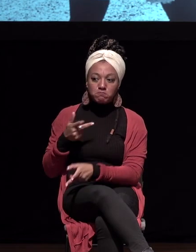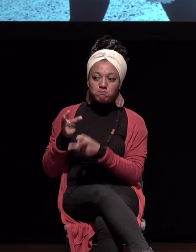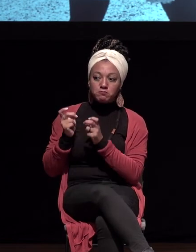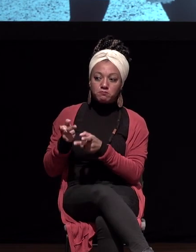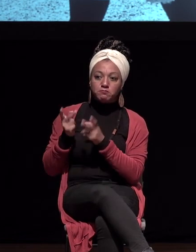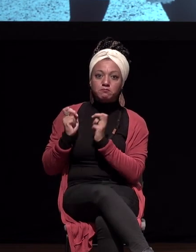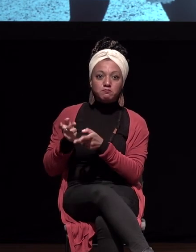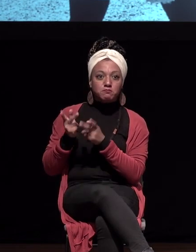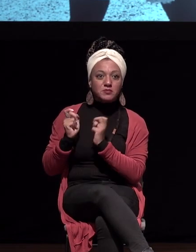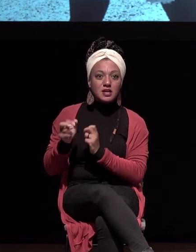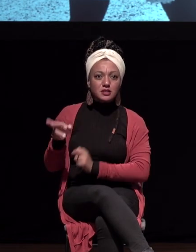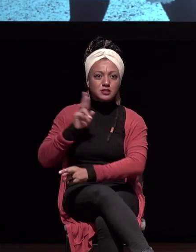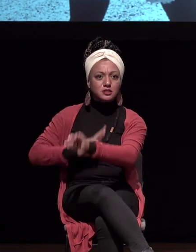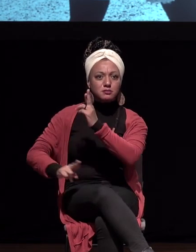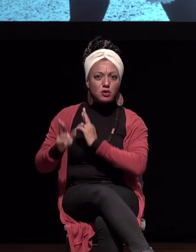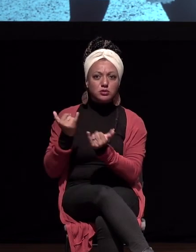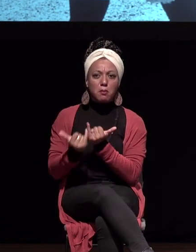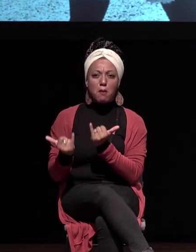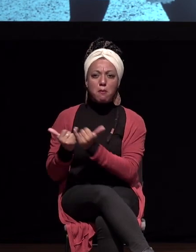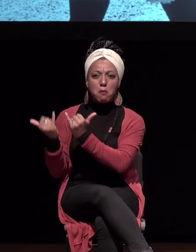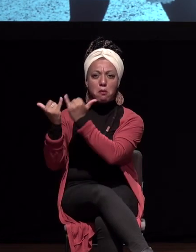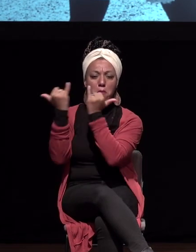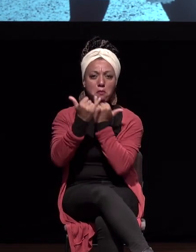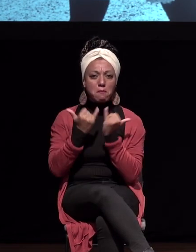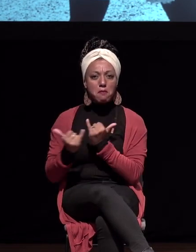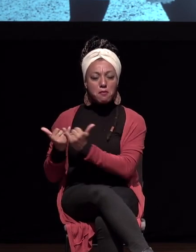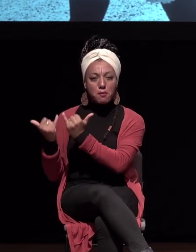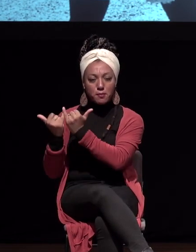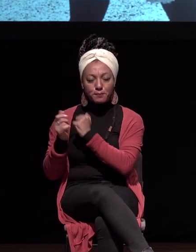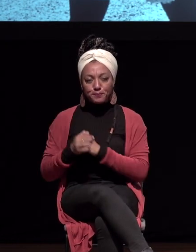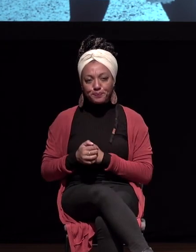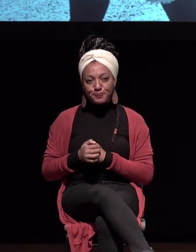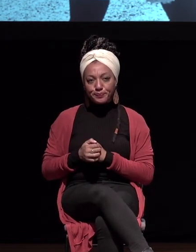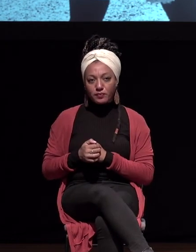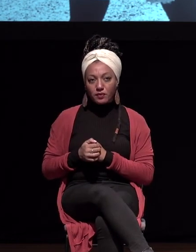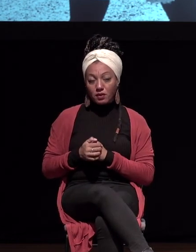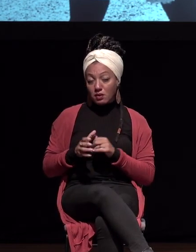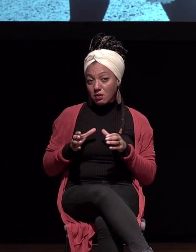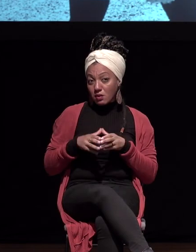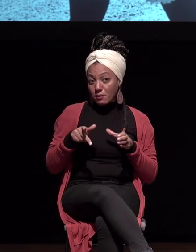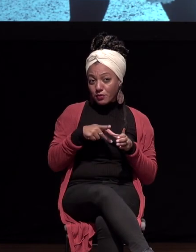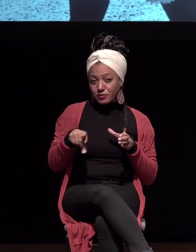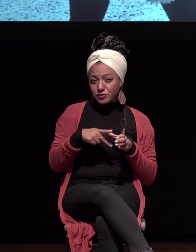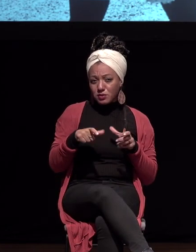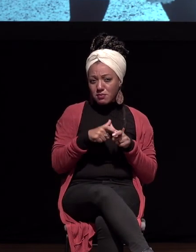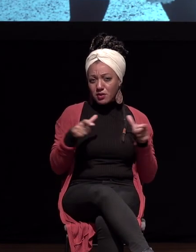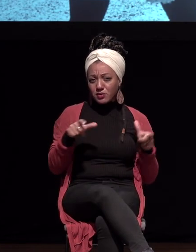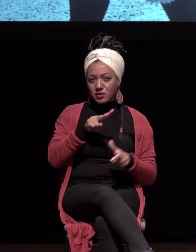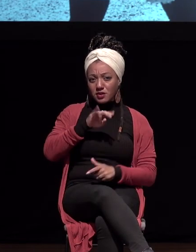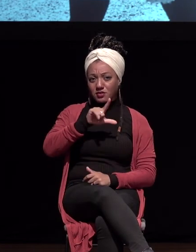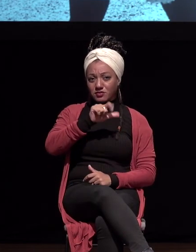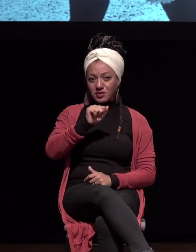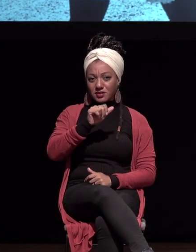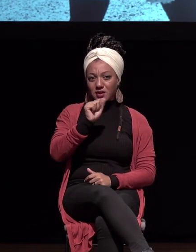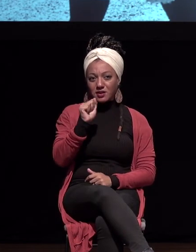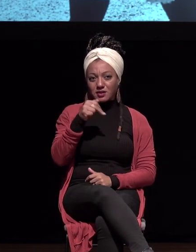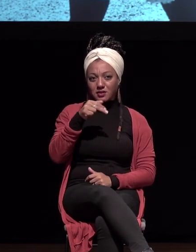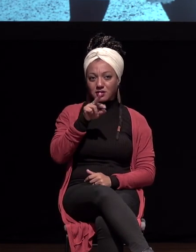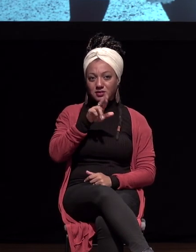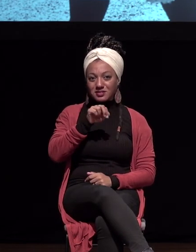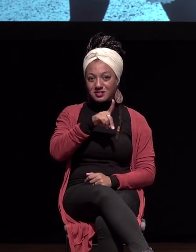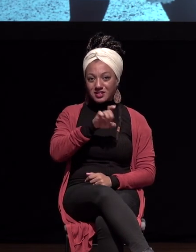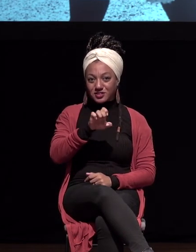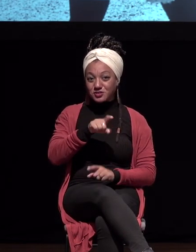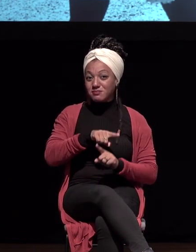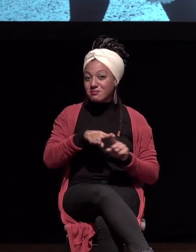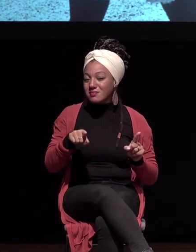grupo dos professores, muitos deles moram na Vila Andrade. Mas, quando são questionados, eles falam,